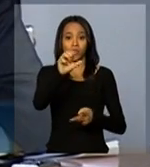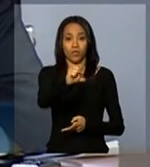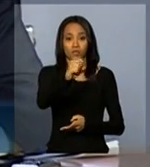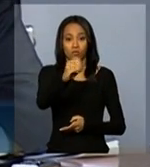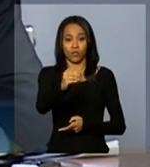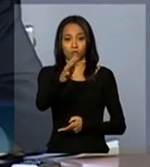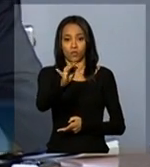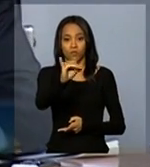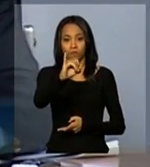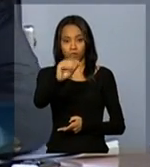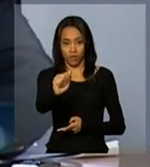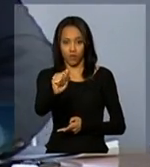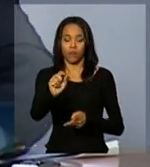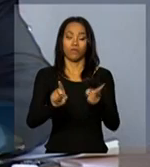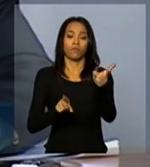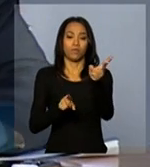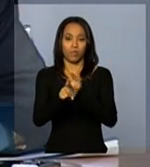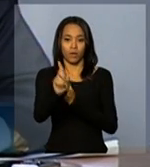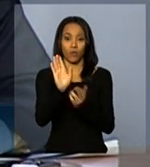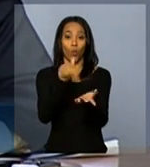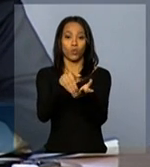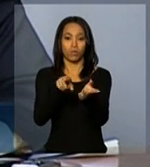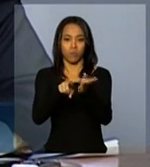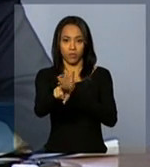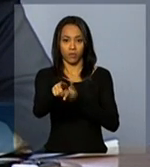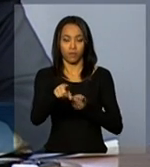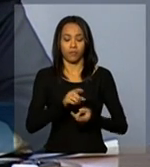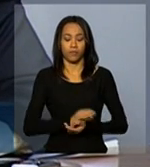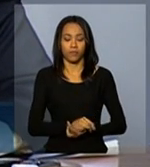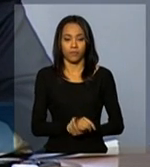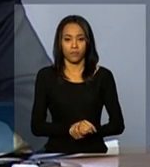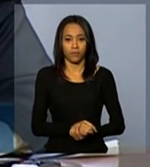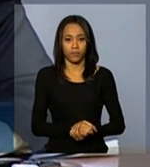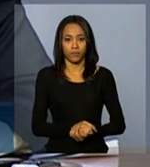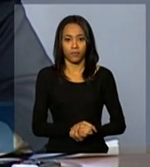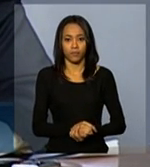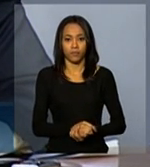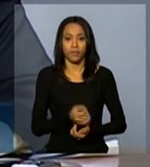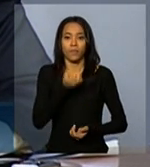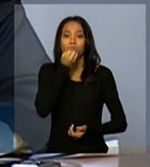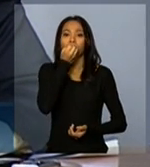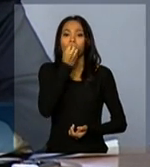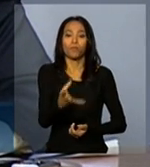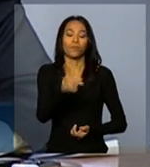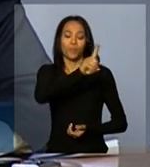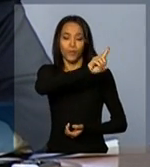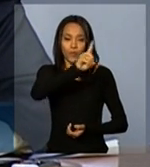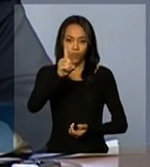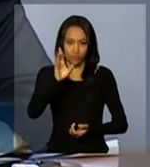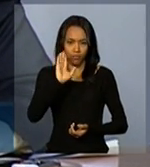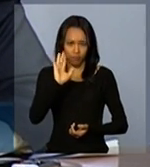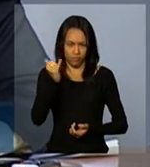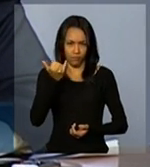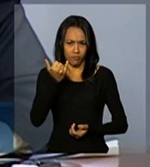Fernandes, da Folha, com as últimas perguntas. Bom dia, ministro. Está me